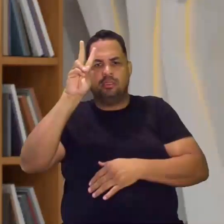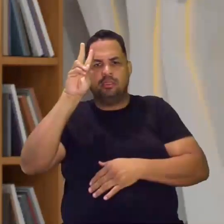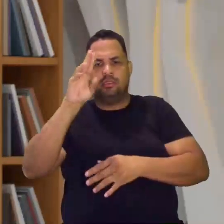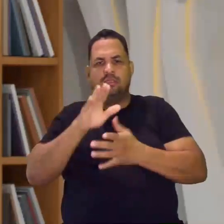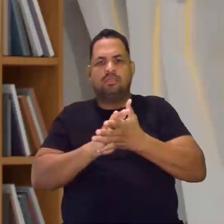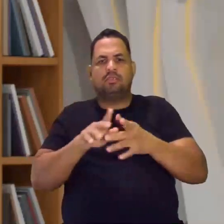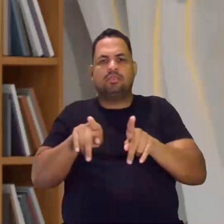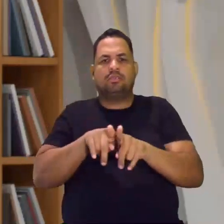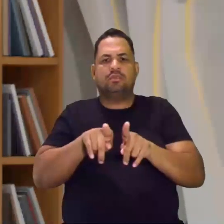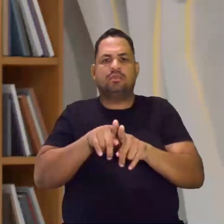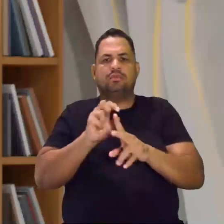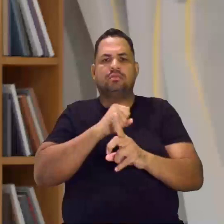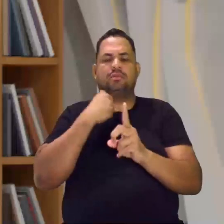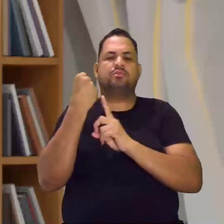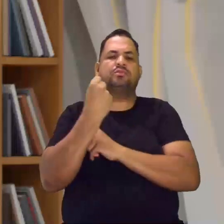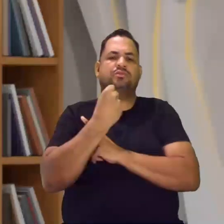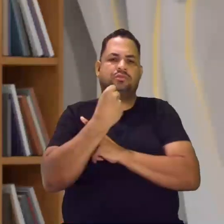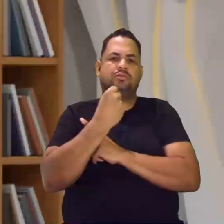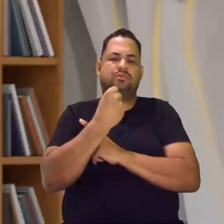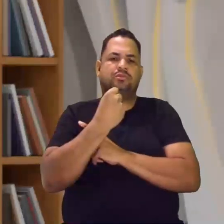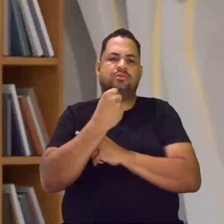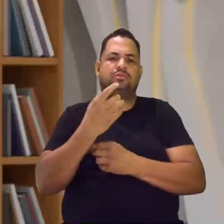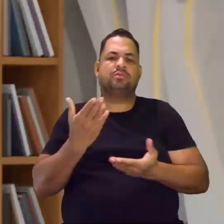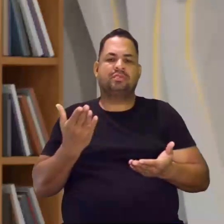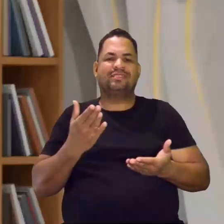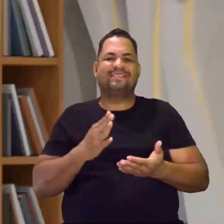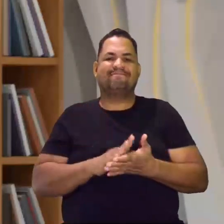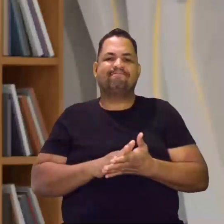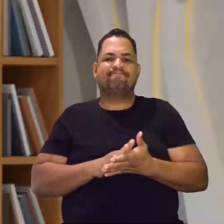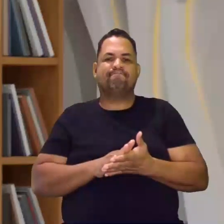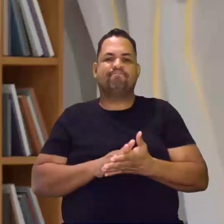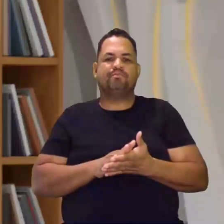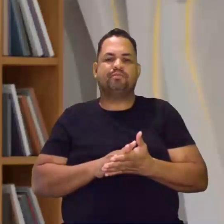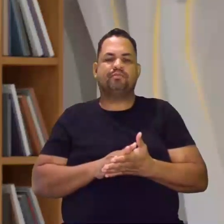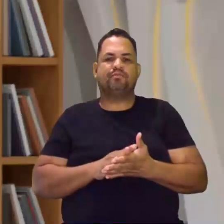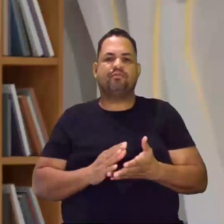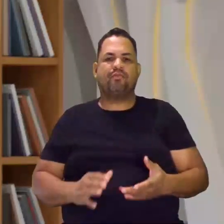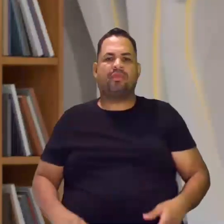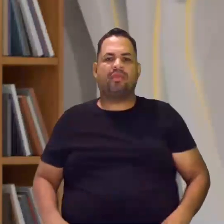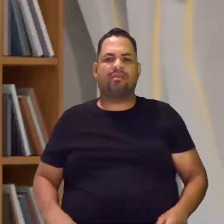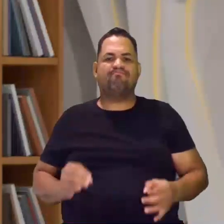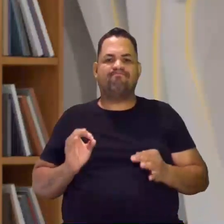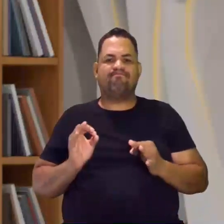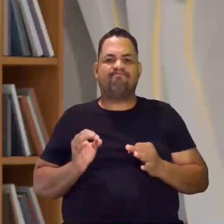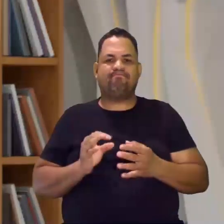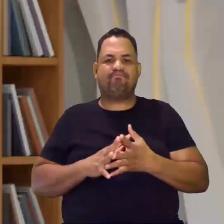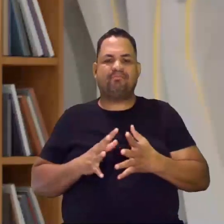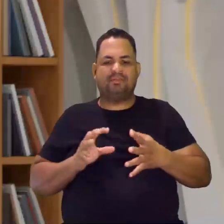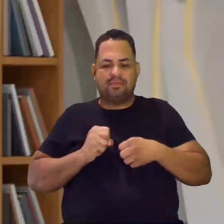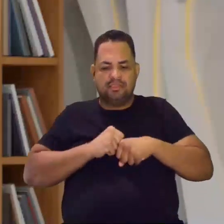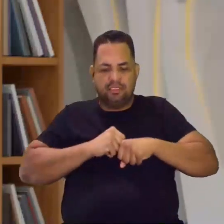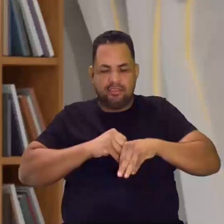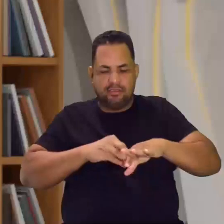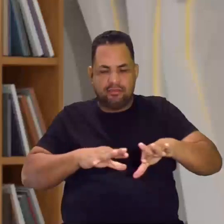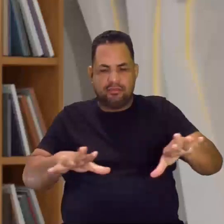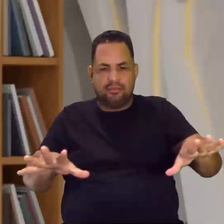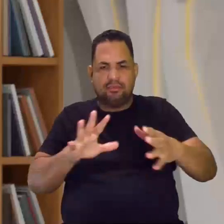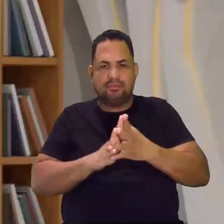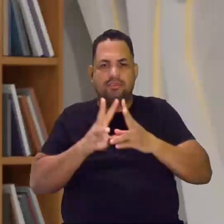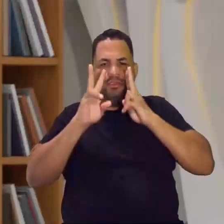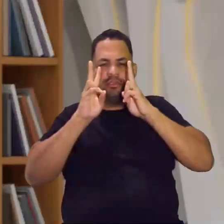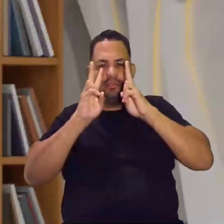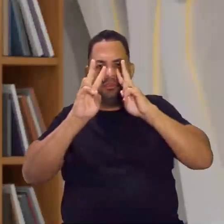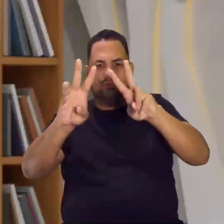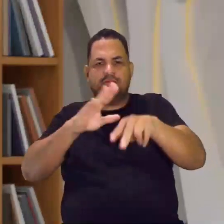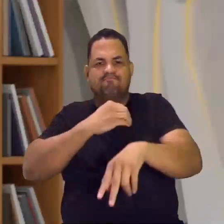ele compõe a parte social. Ele foi tão isso se alastrou, essa visão preconceituosa